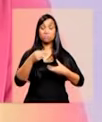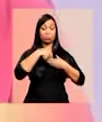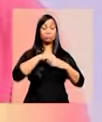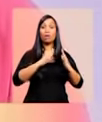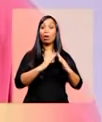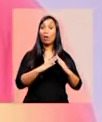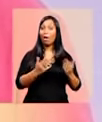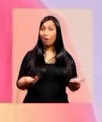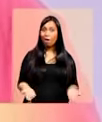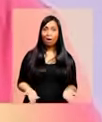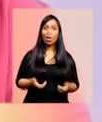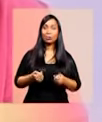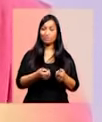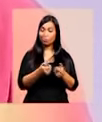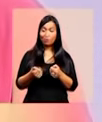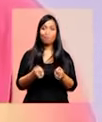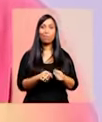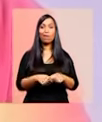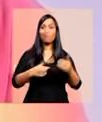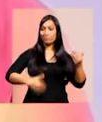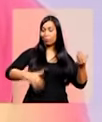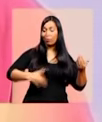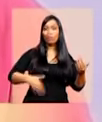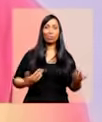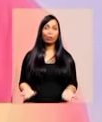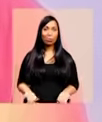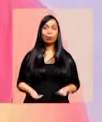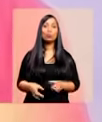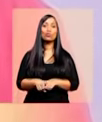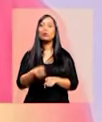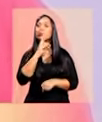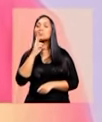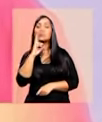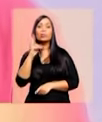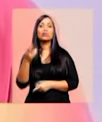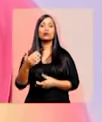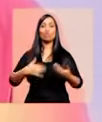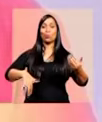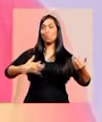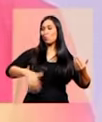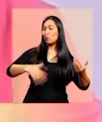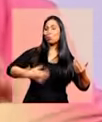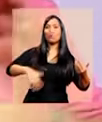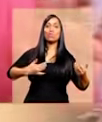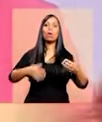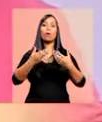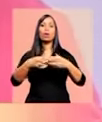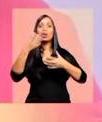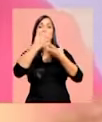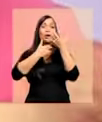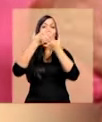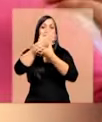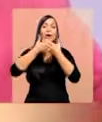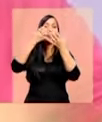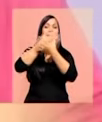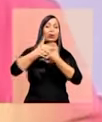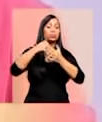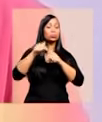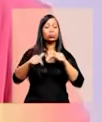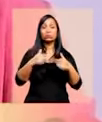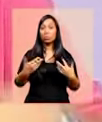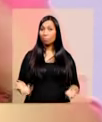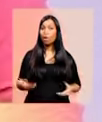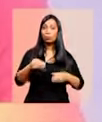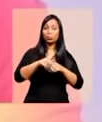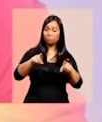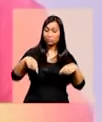pode estar dentro da minha casa, jogando meu videogame ou tocando meu violão. Pode estar no barzinho da esquina onde eu toco meu violão, canto, enfim, meu